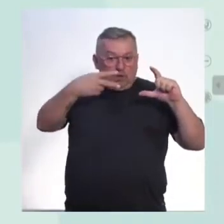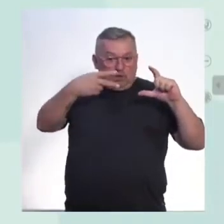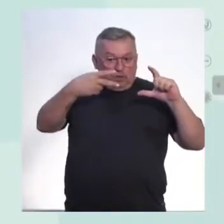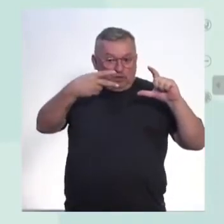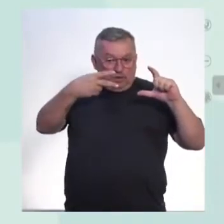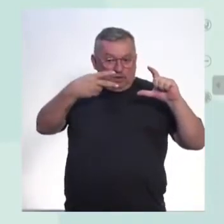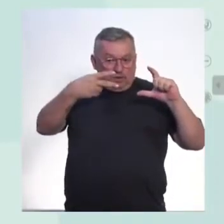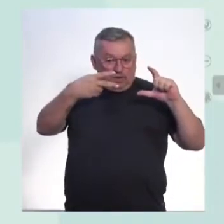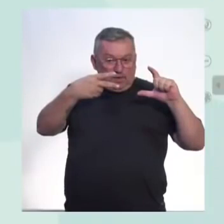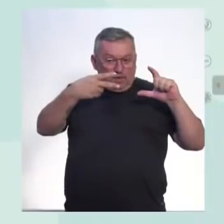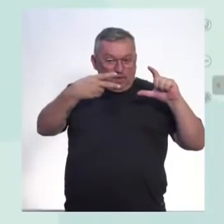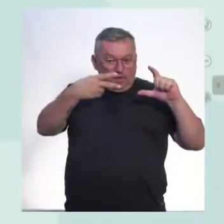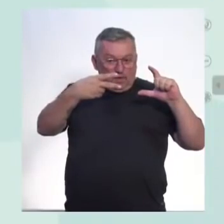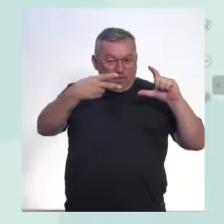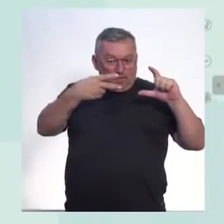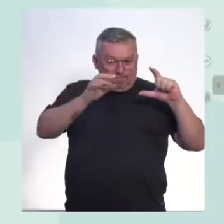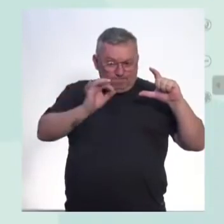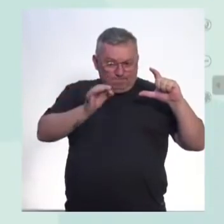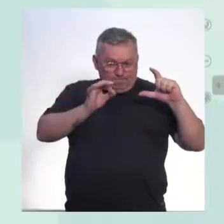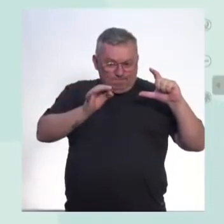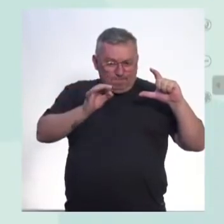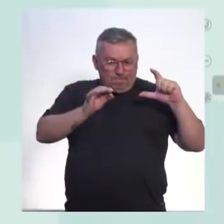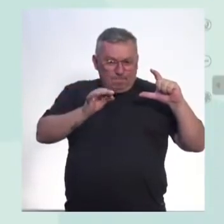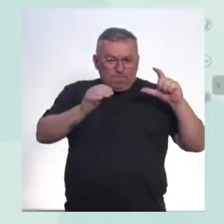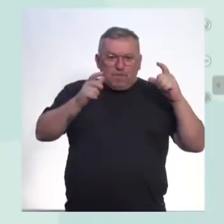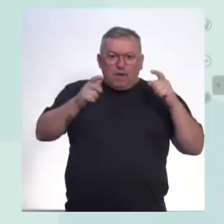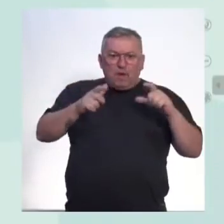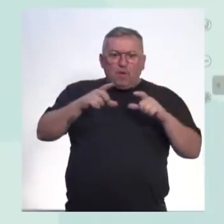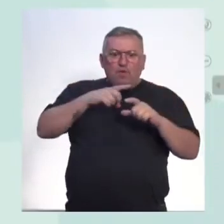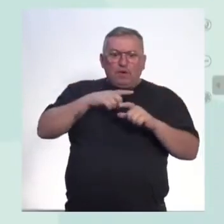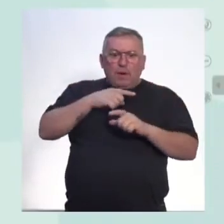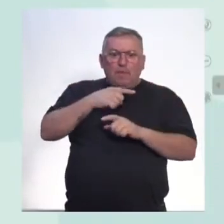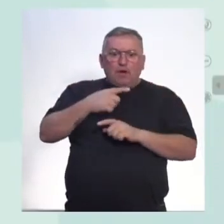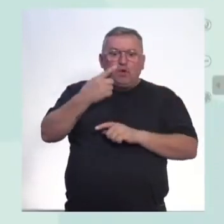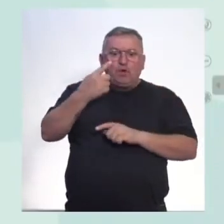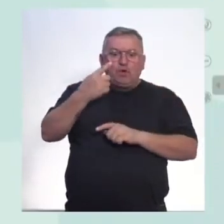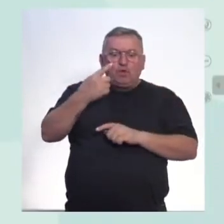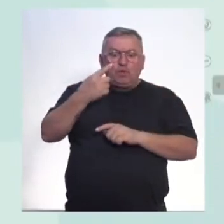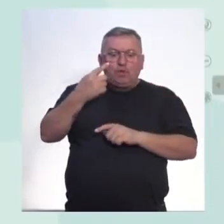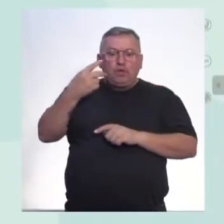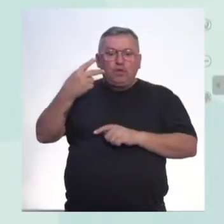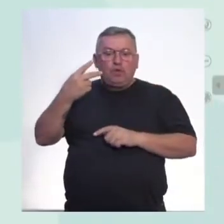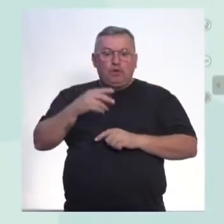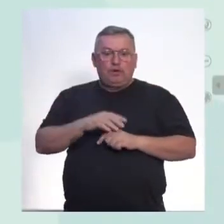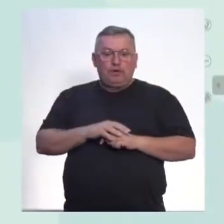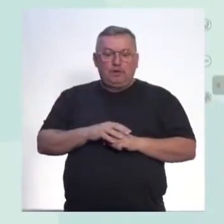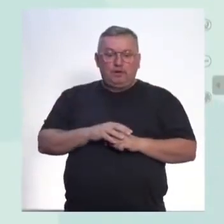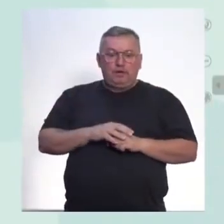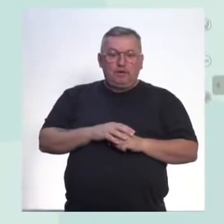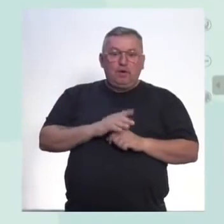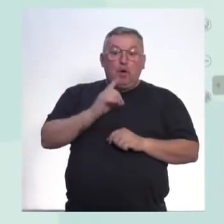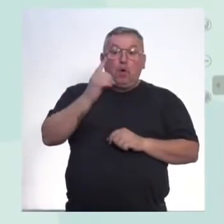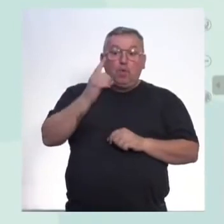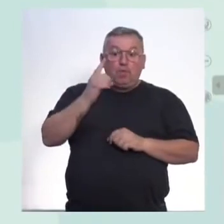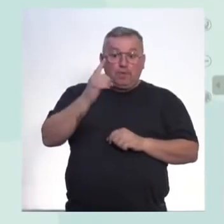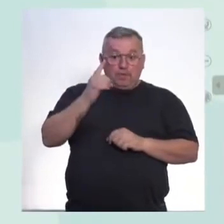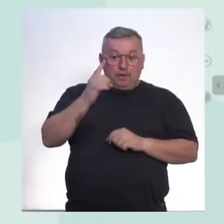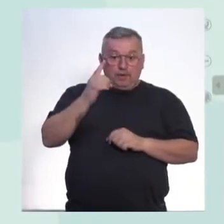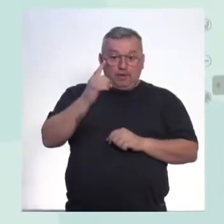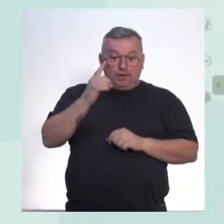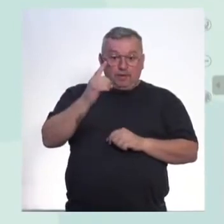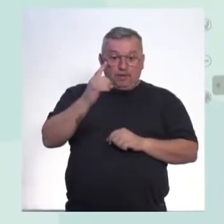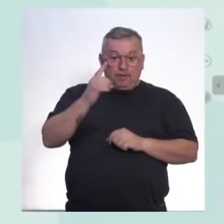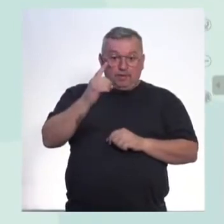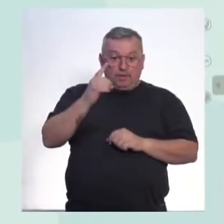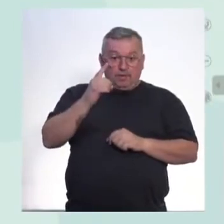o -1 e o 2. Onde está esse -1 e onde está esse 2? O primeiro valor aqui, ó,